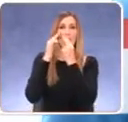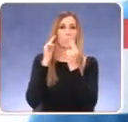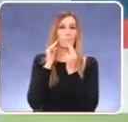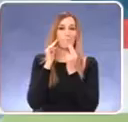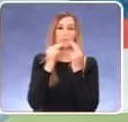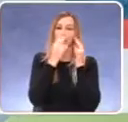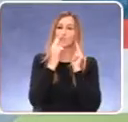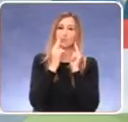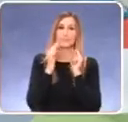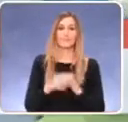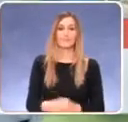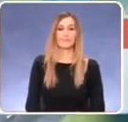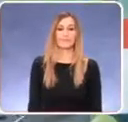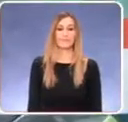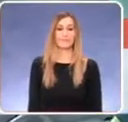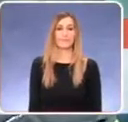fixos.